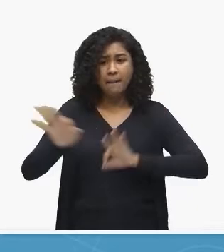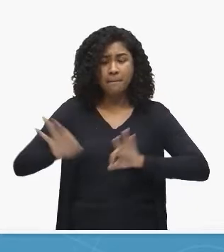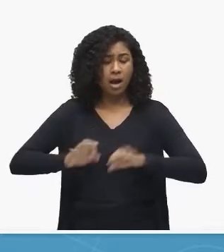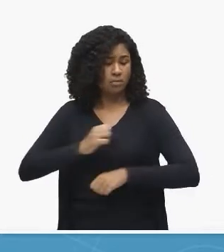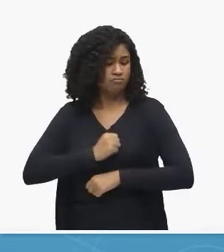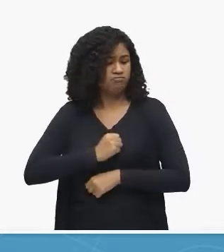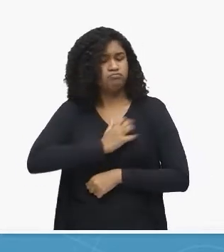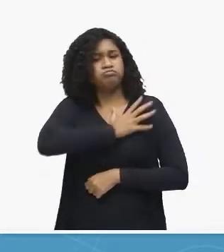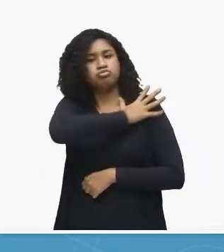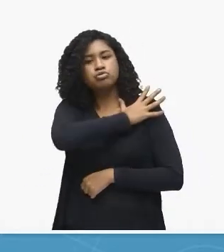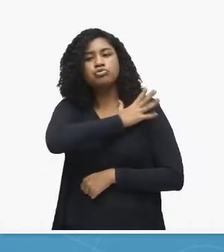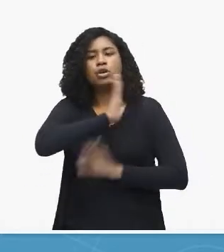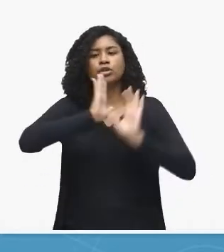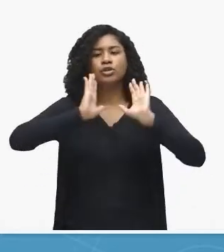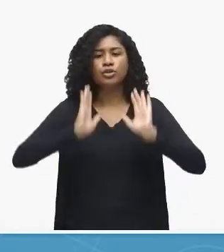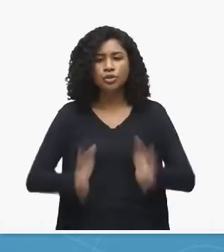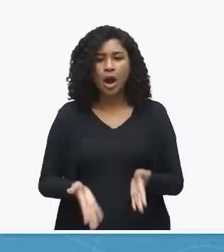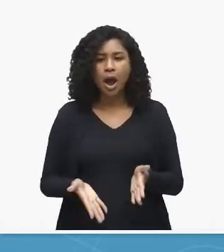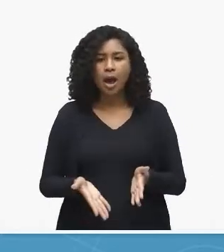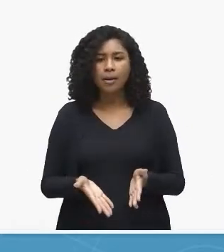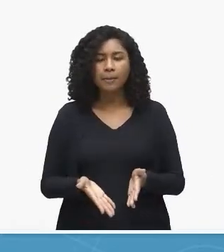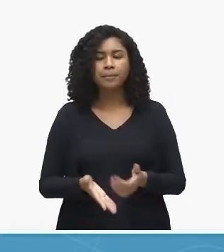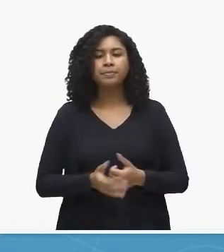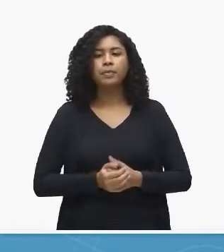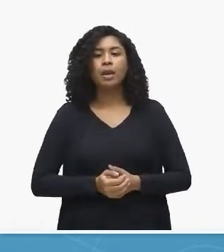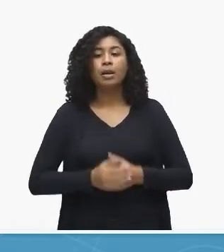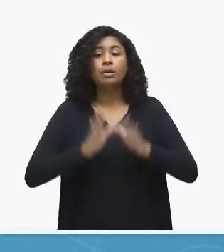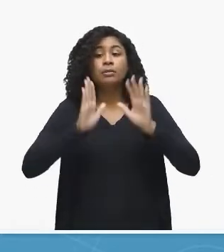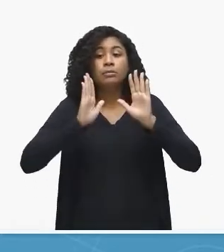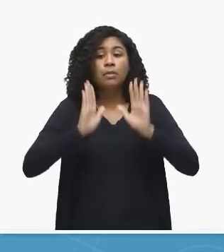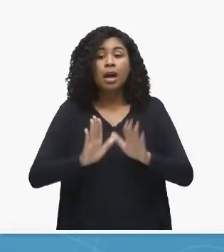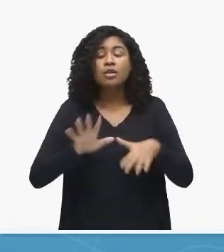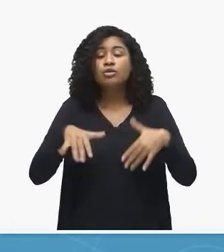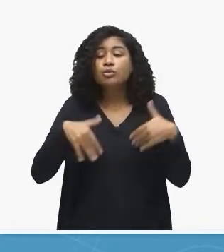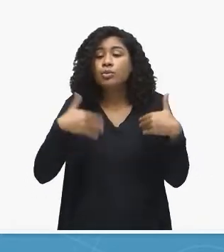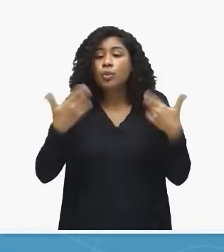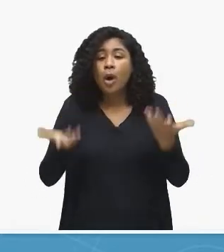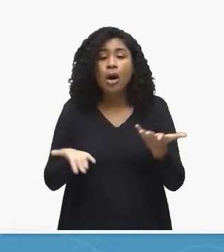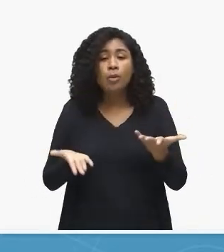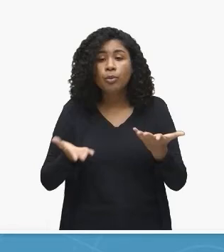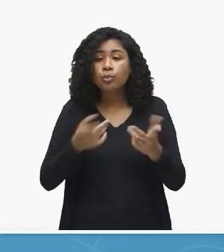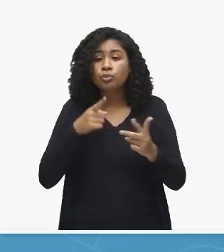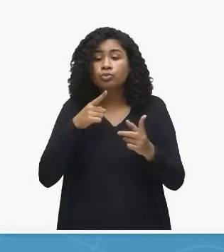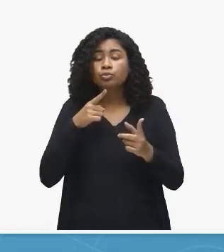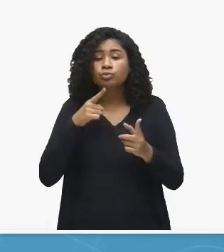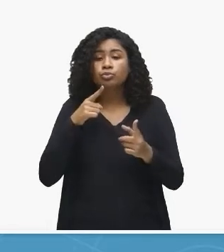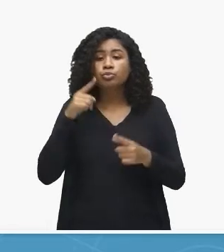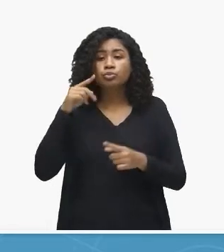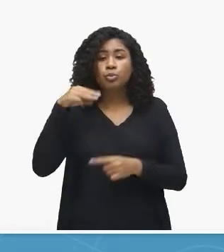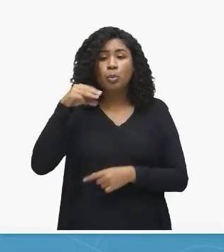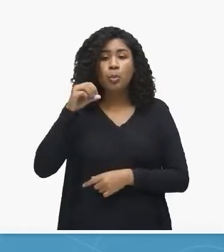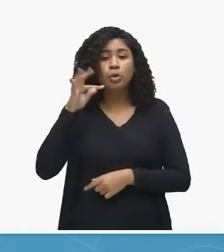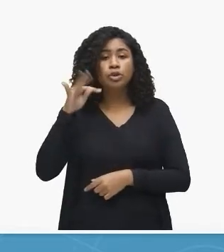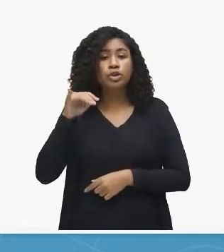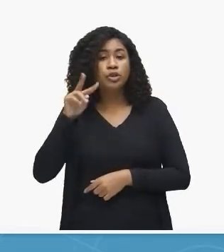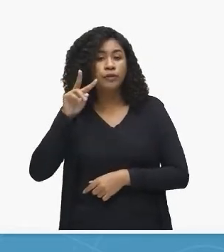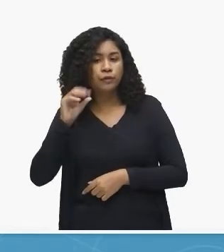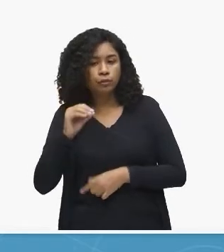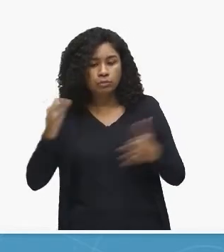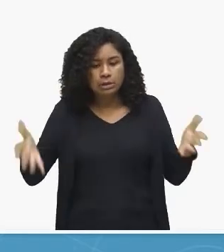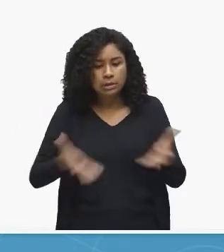poderio bélico está preparado. E qual é o fato que vai iniciar a guerra? O assassinato do arquiduque